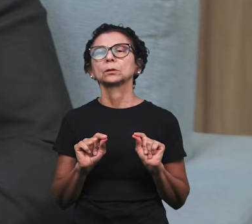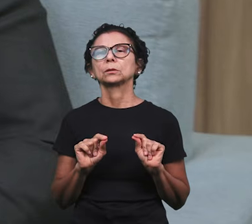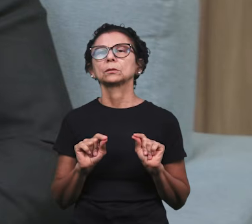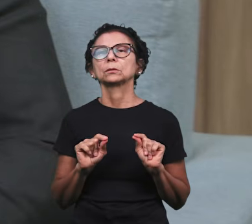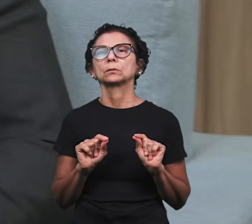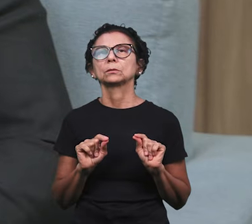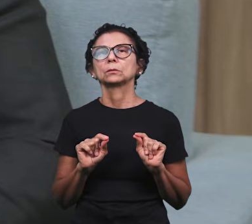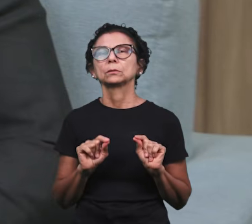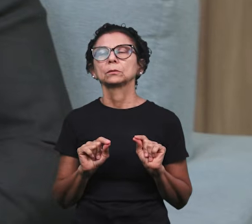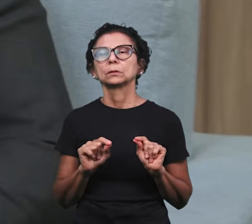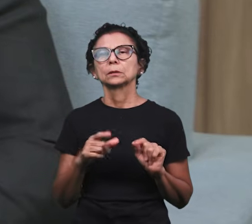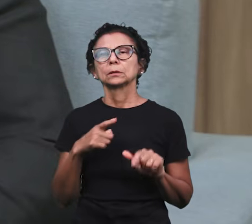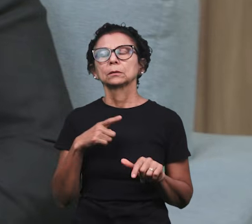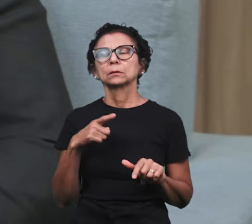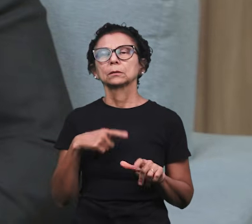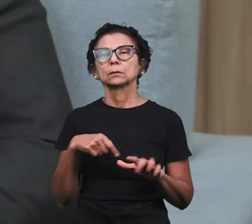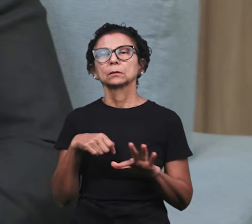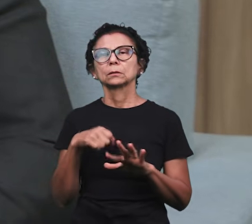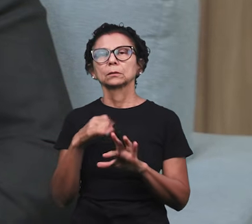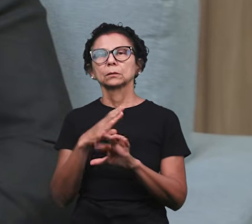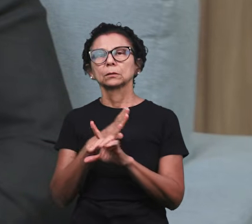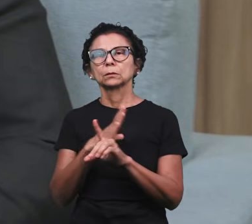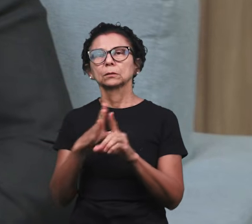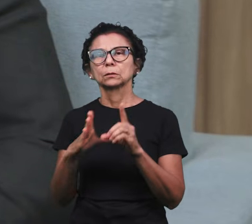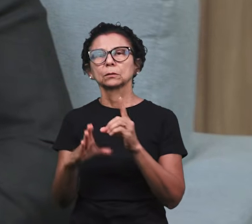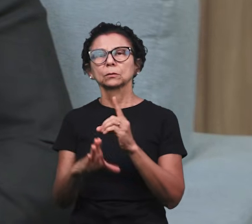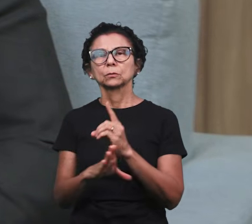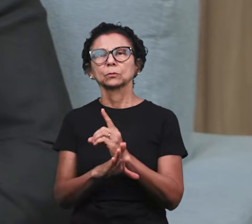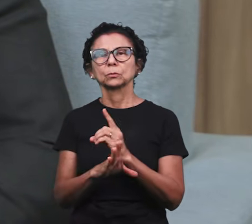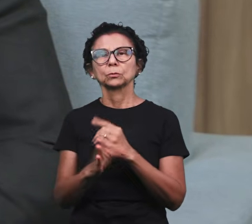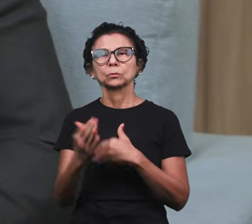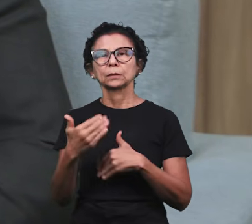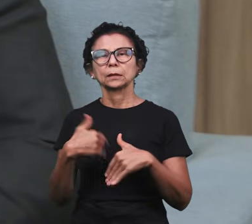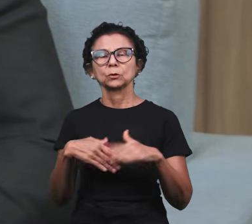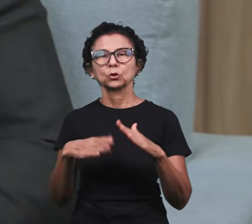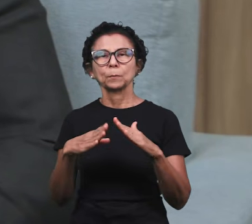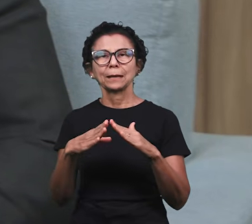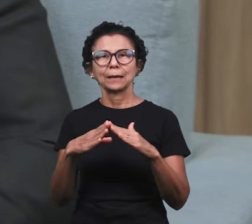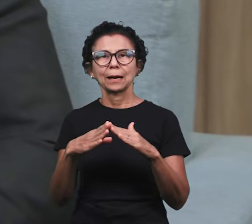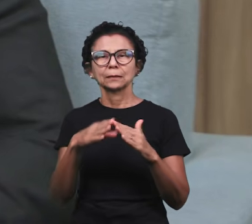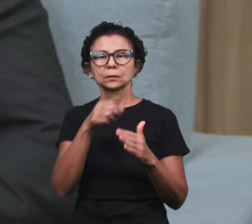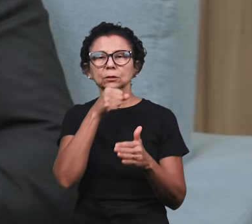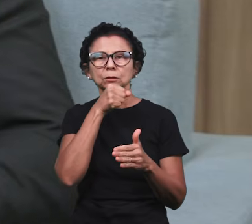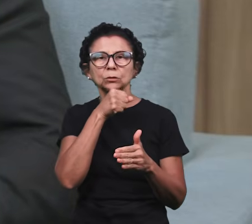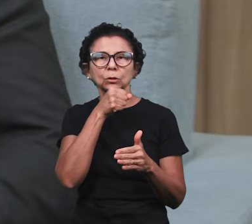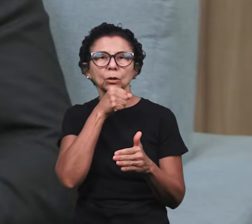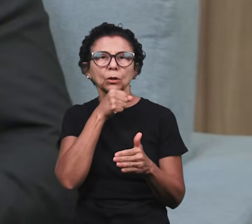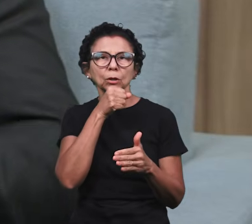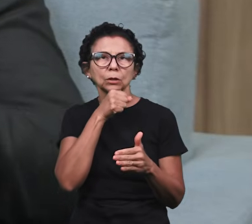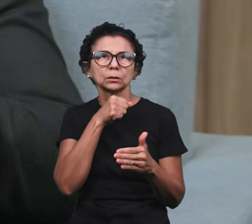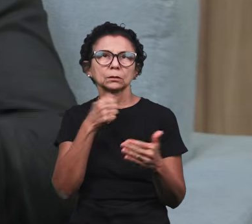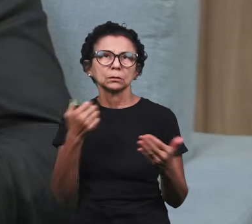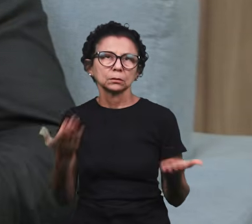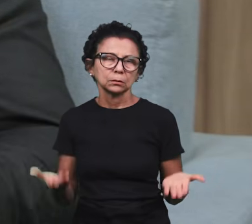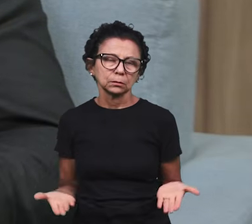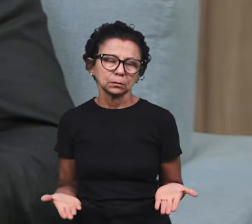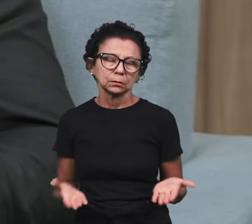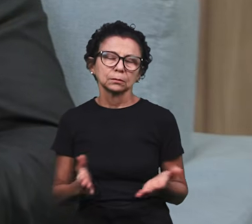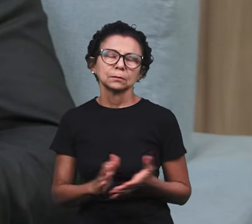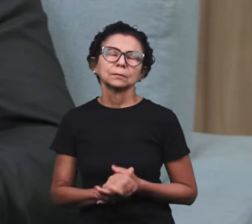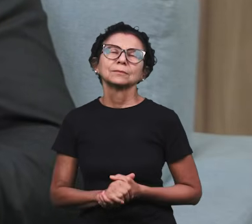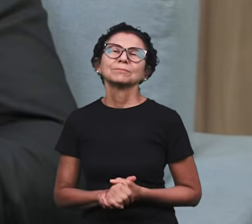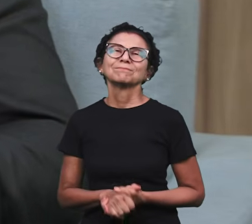acontece com cultos dentro de uma casa de repouso. A gente chama assim de casa de repouso, mas foi explicado nos